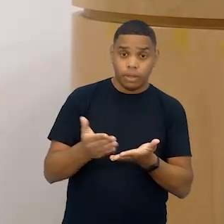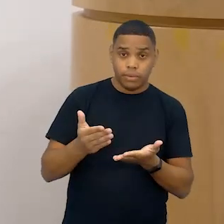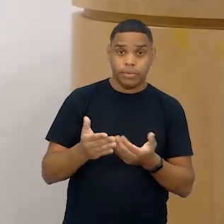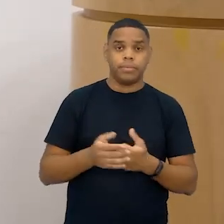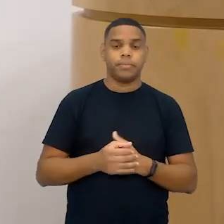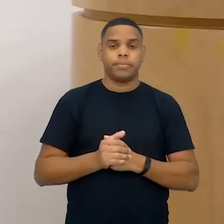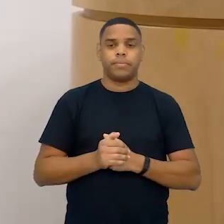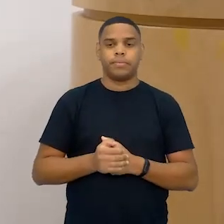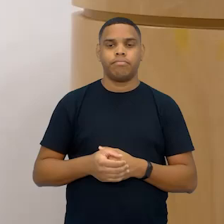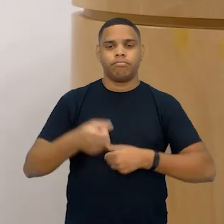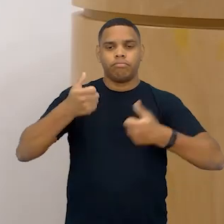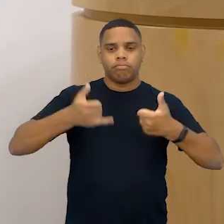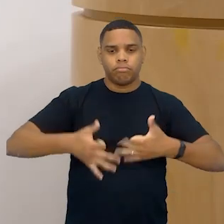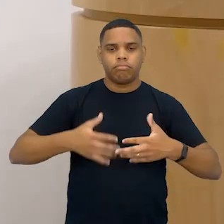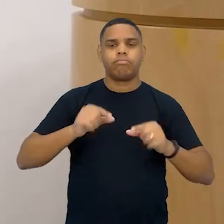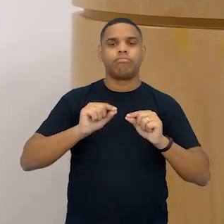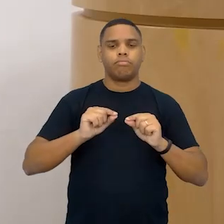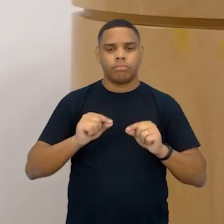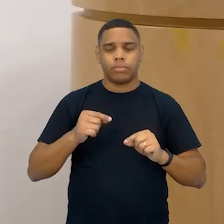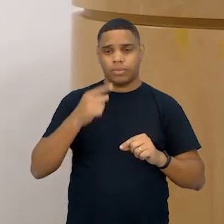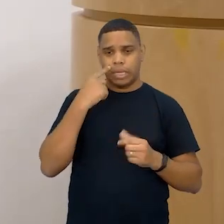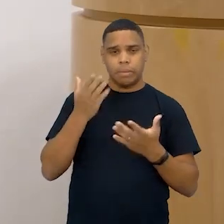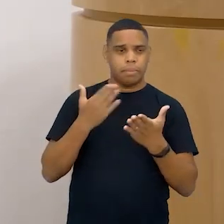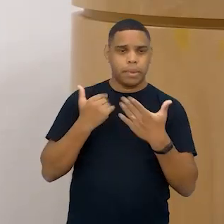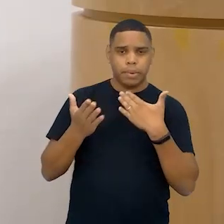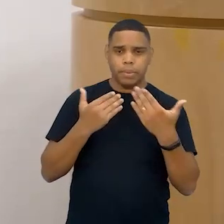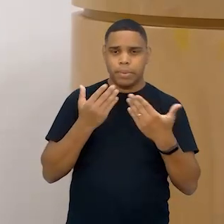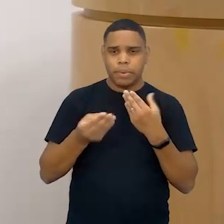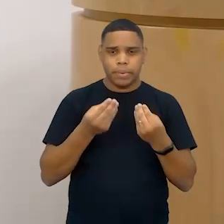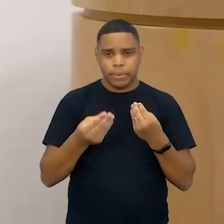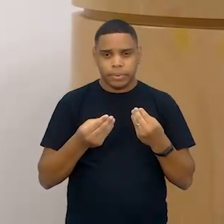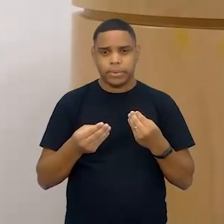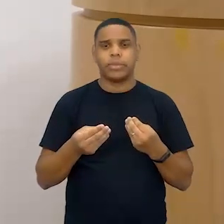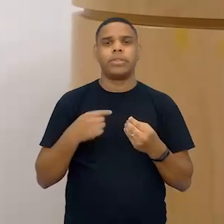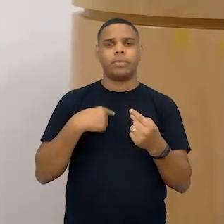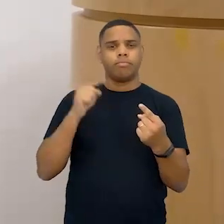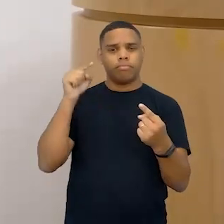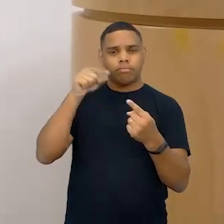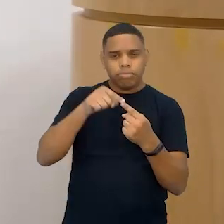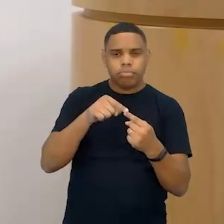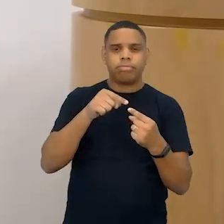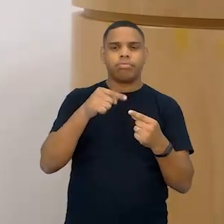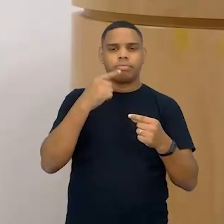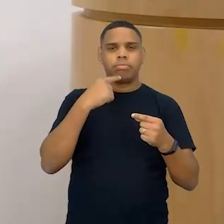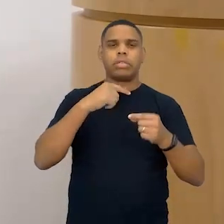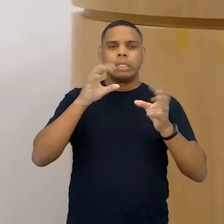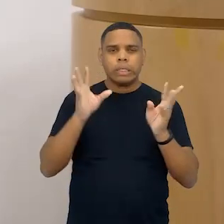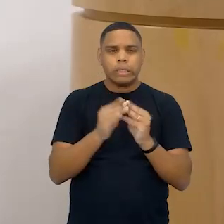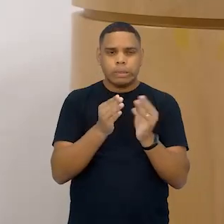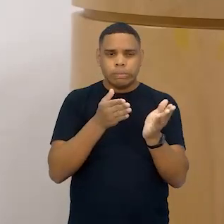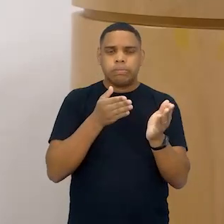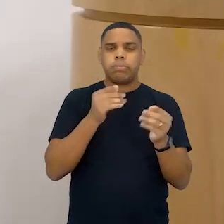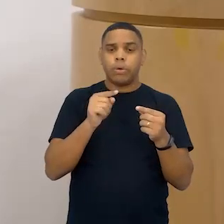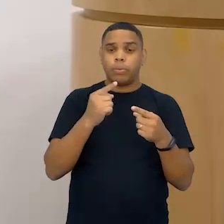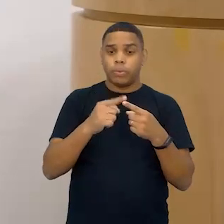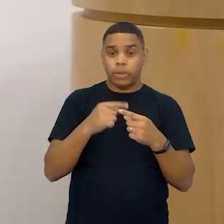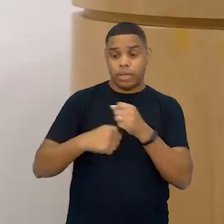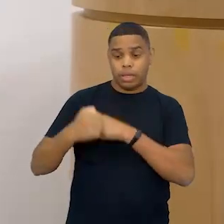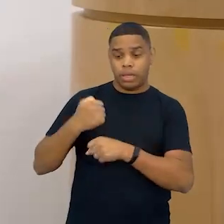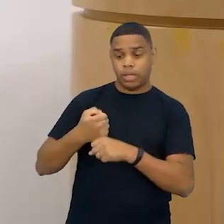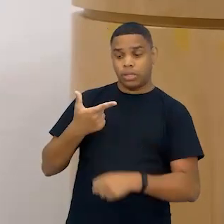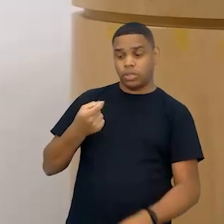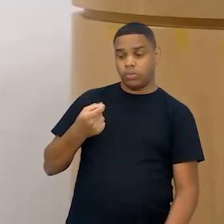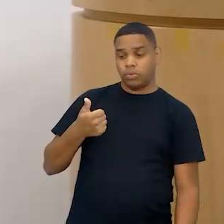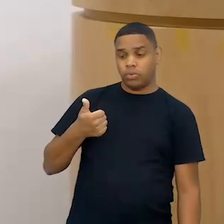a trazer um pouco mais esse debate mais objetivo, mais sistematizado, quando em